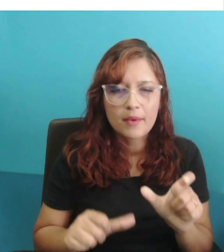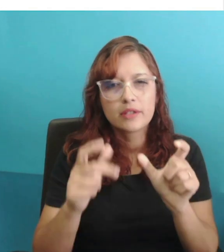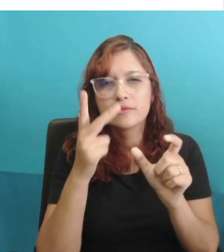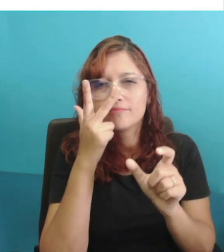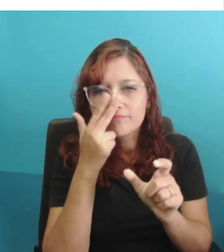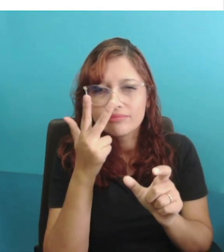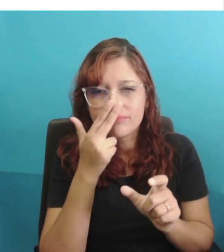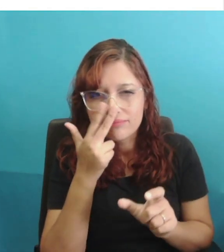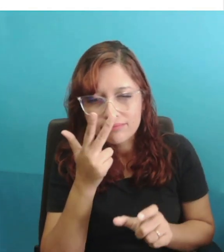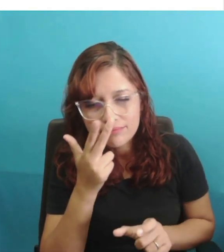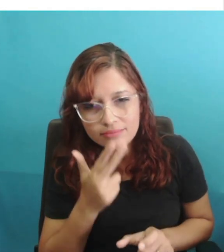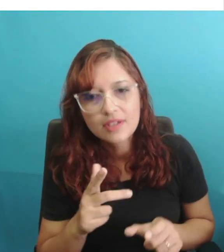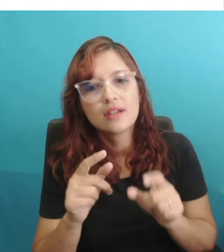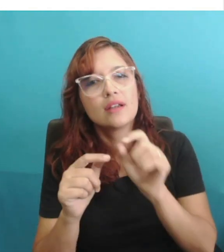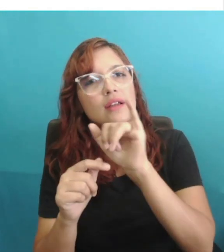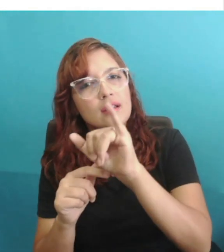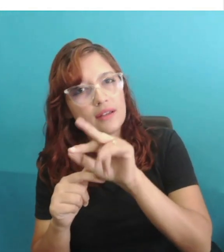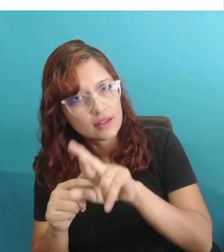pessoas do discurso.